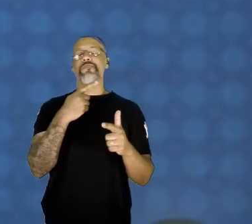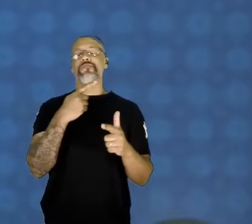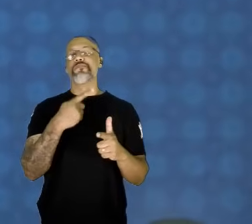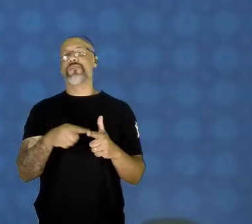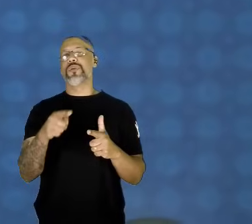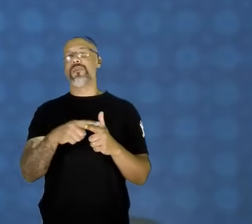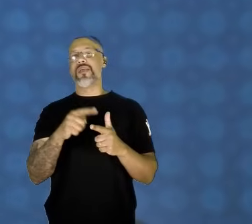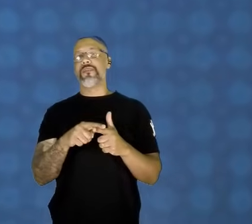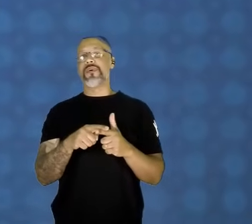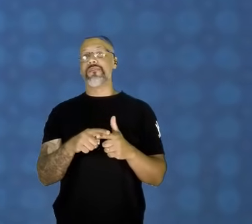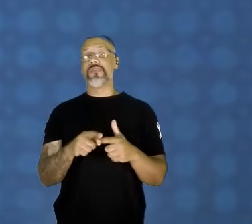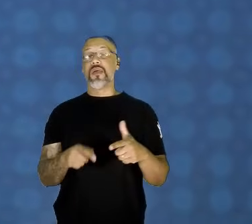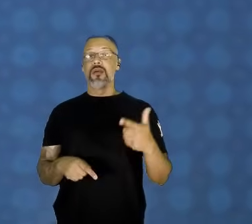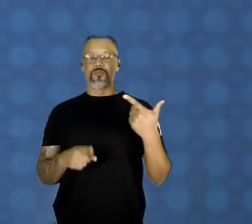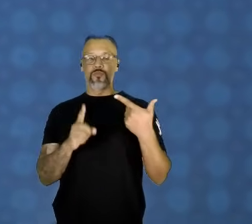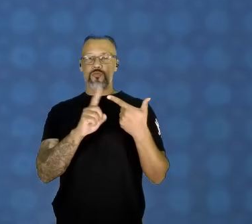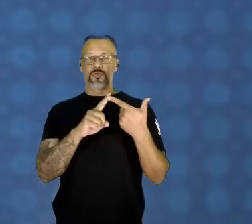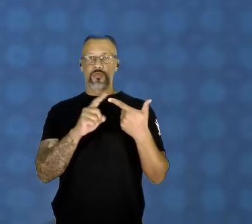segundo teste.